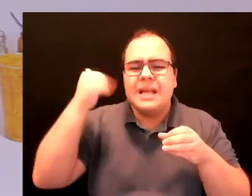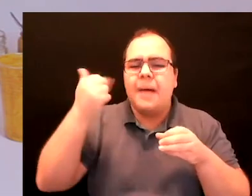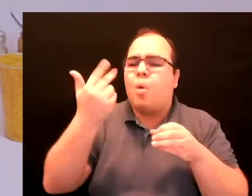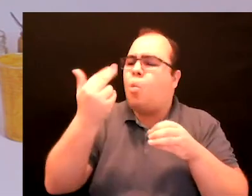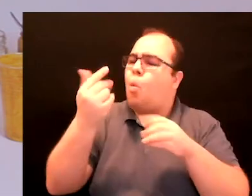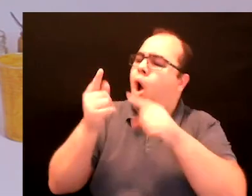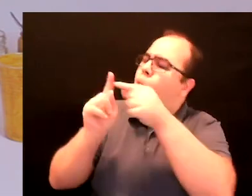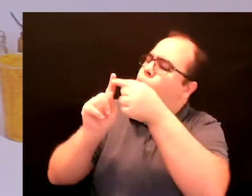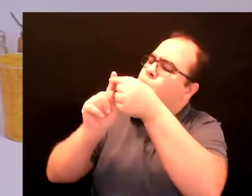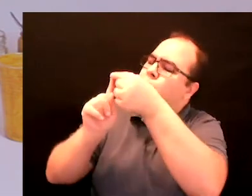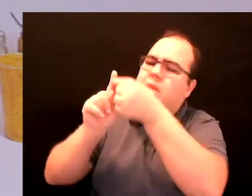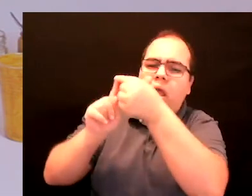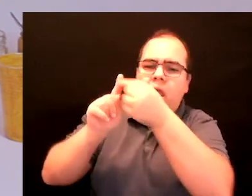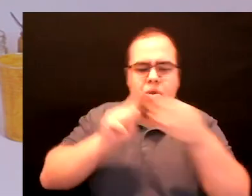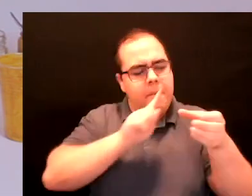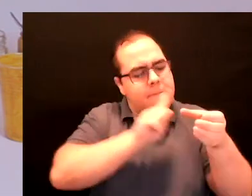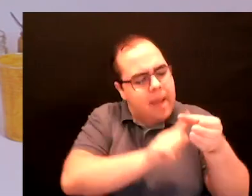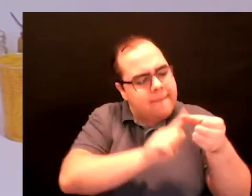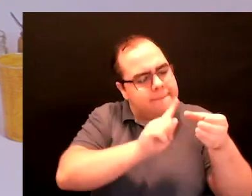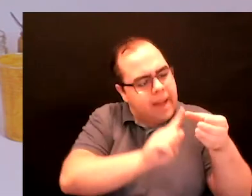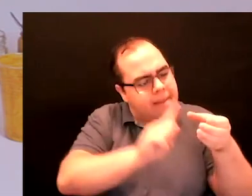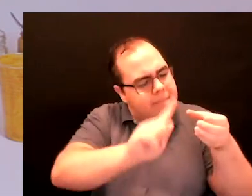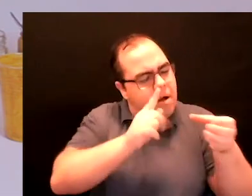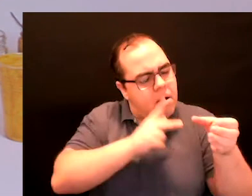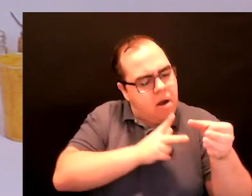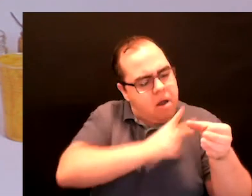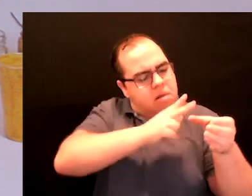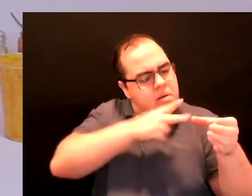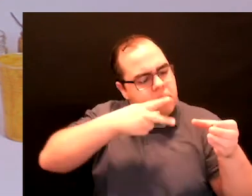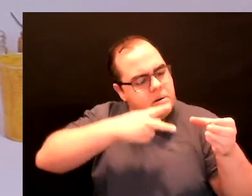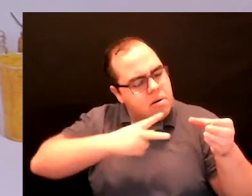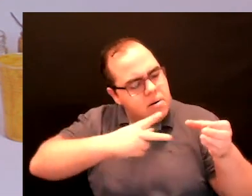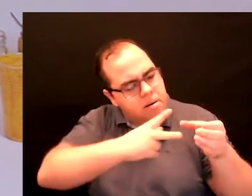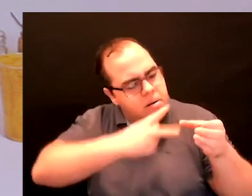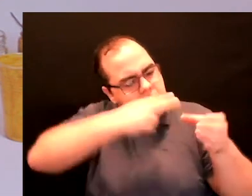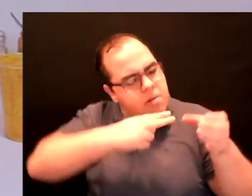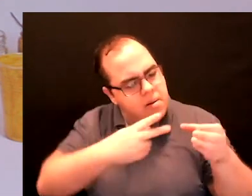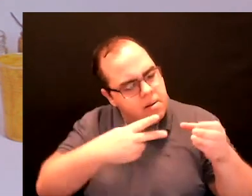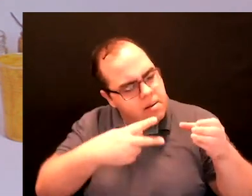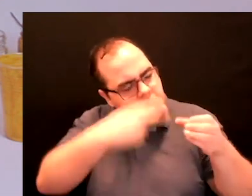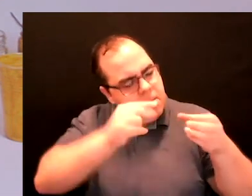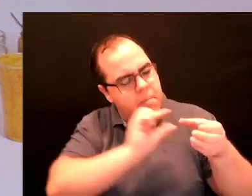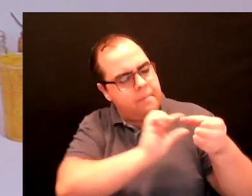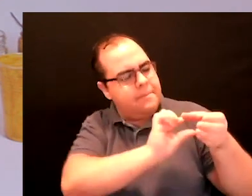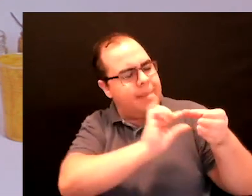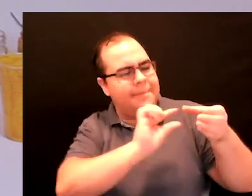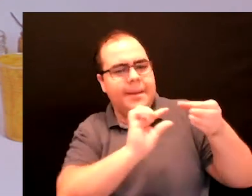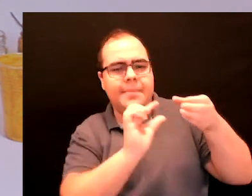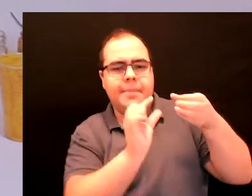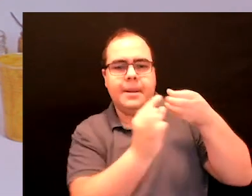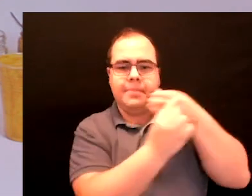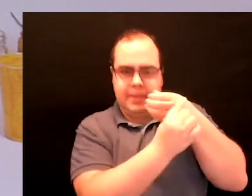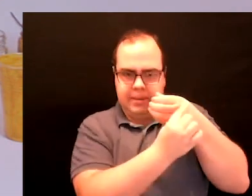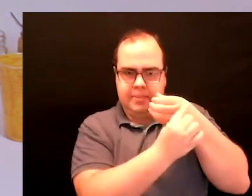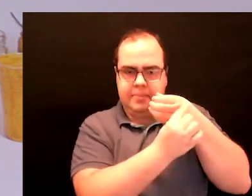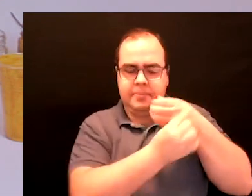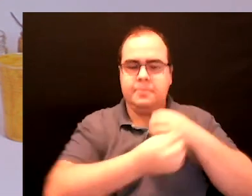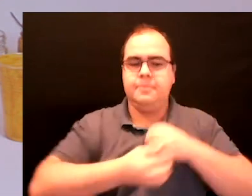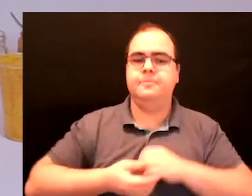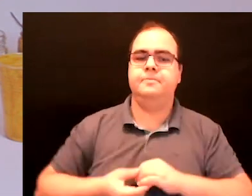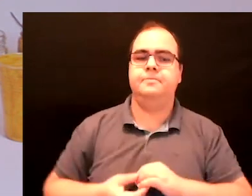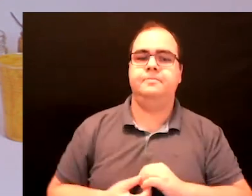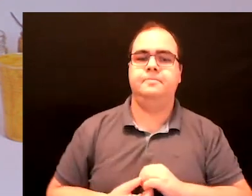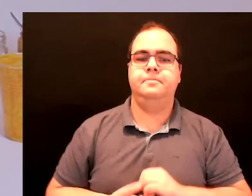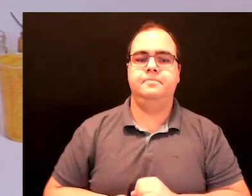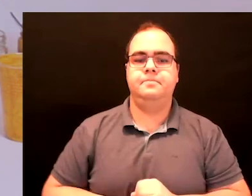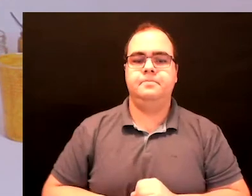1,5 cm, 2 cm, um dedo, faz um corte, outro, vai fazendo na borda inteira